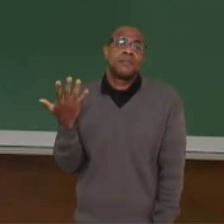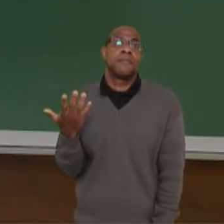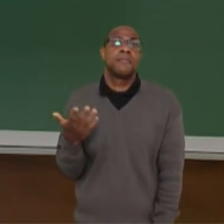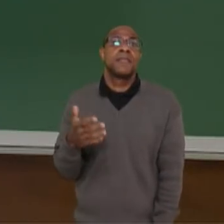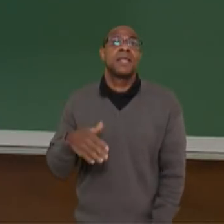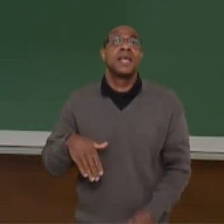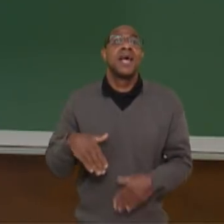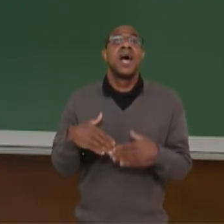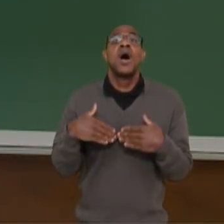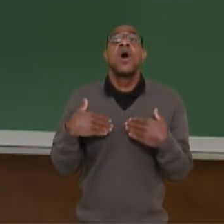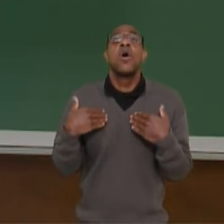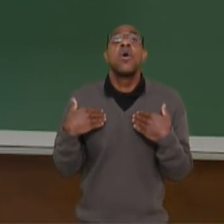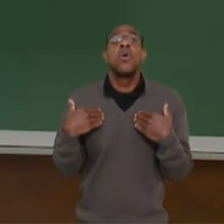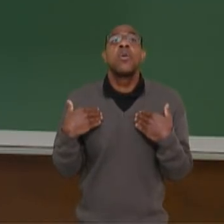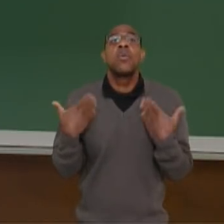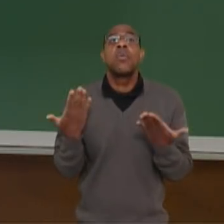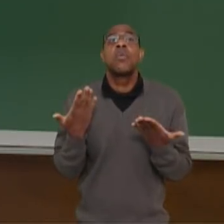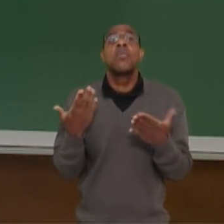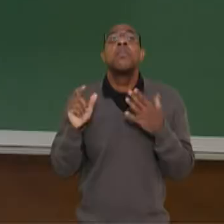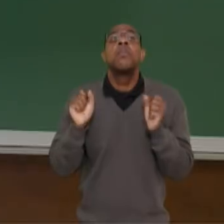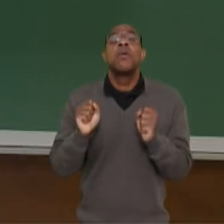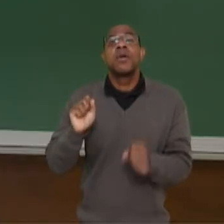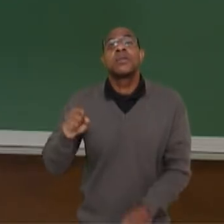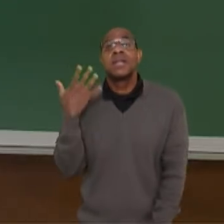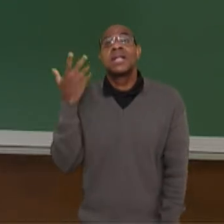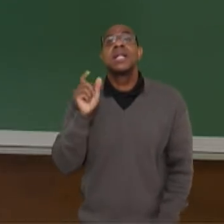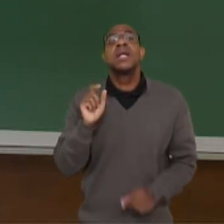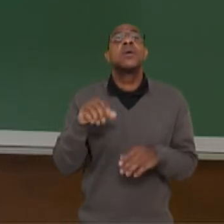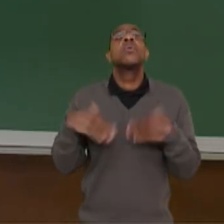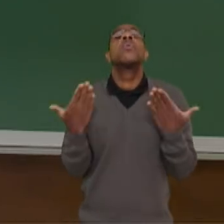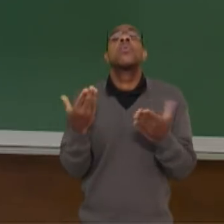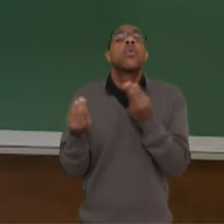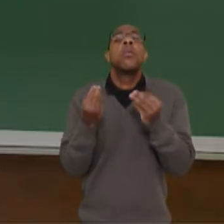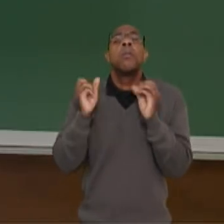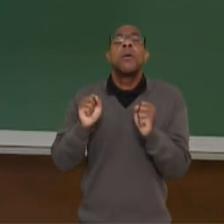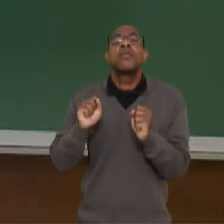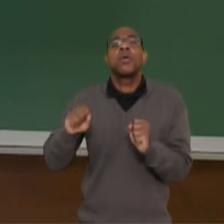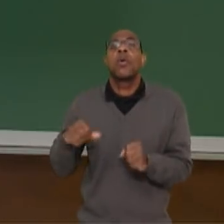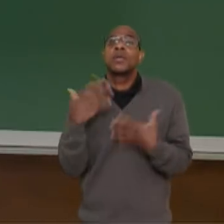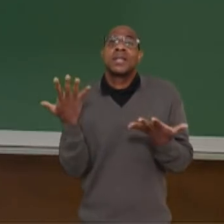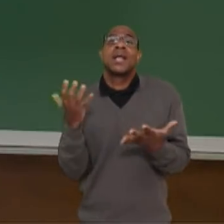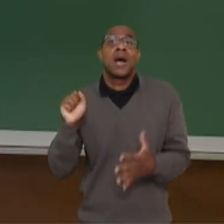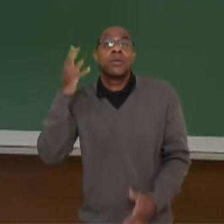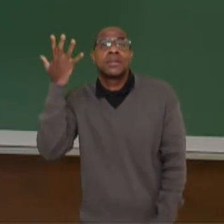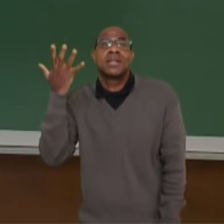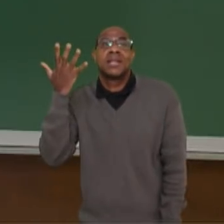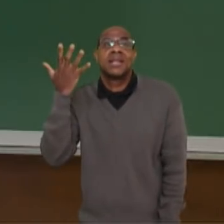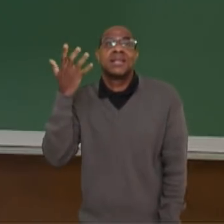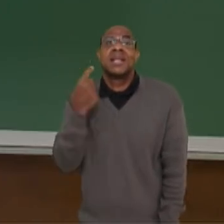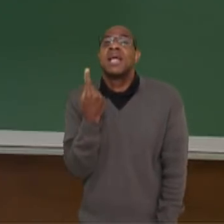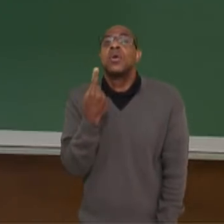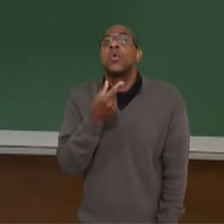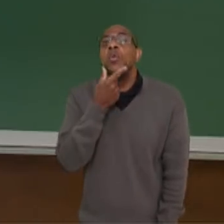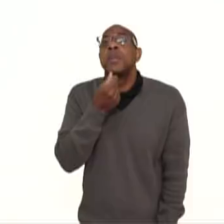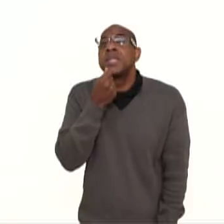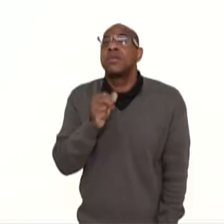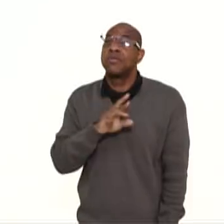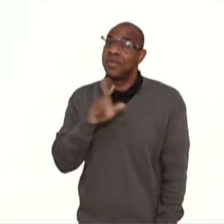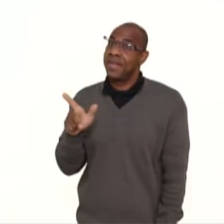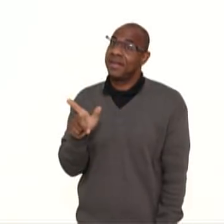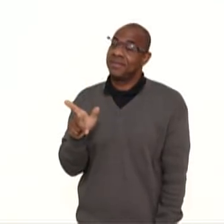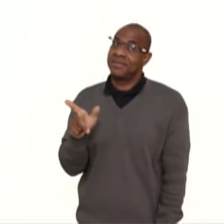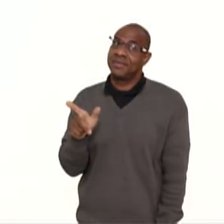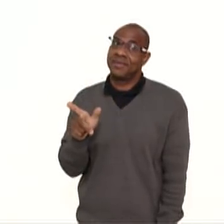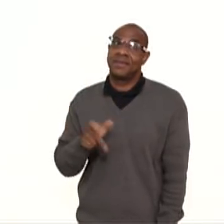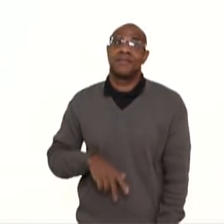um menino diferente do Breno? E qual é a probabilidade de sair uma menina? Pense um pouquinho e